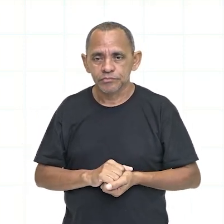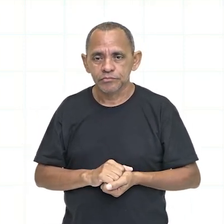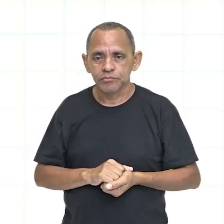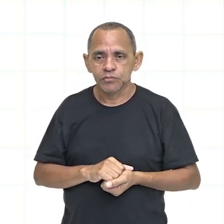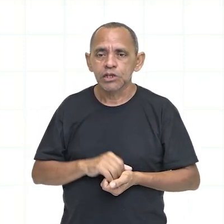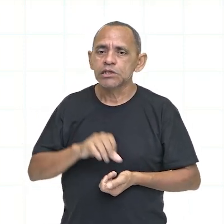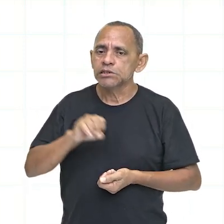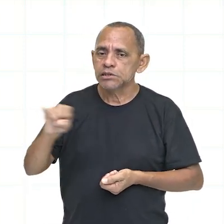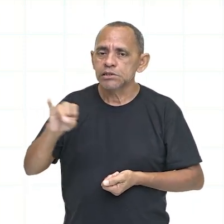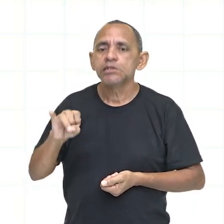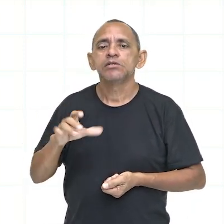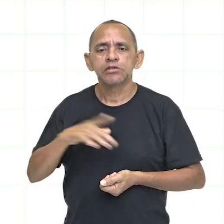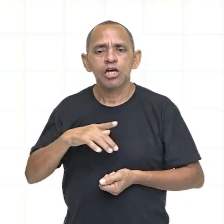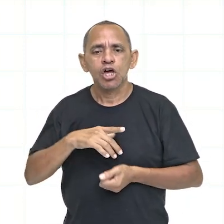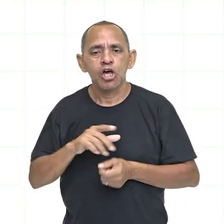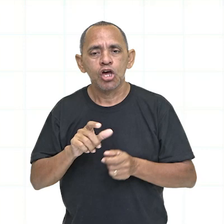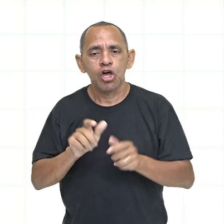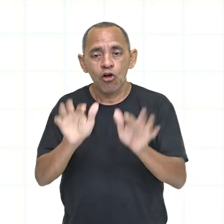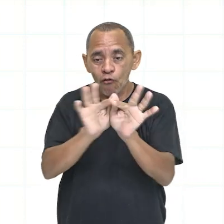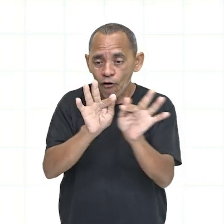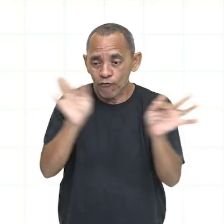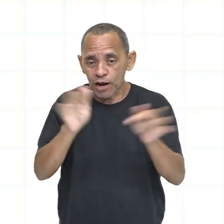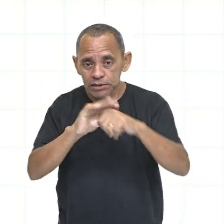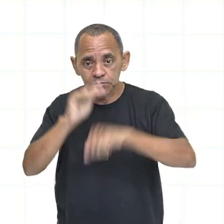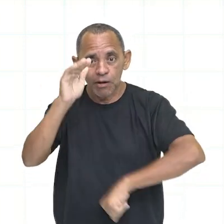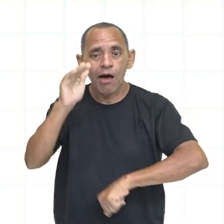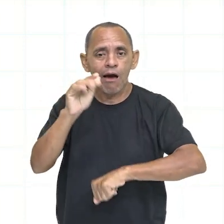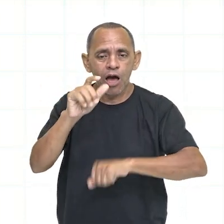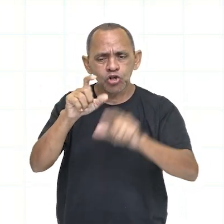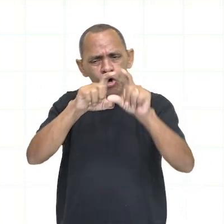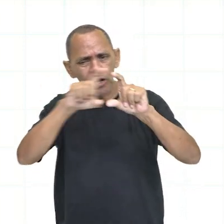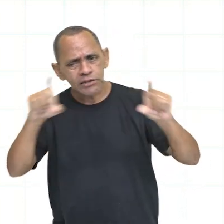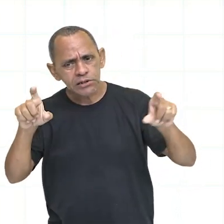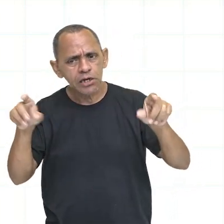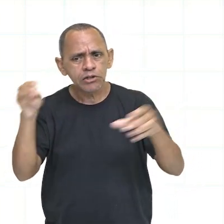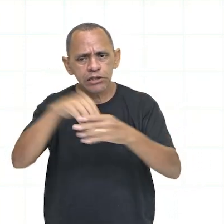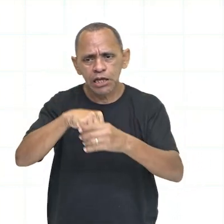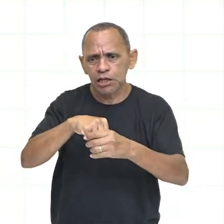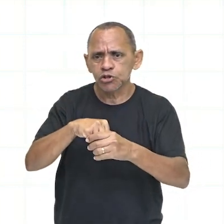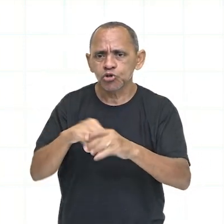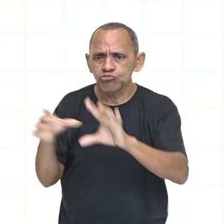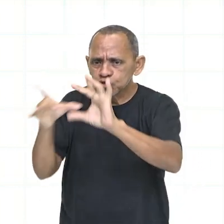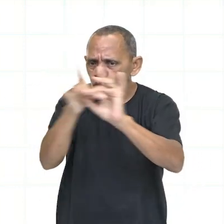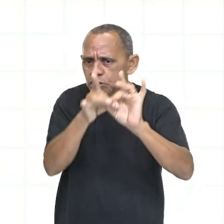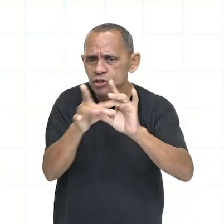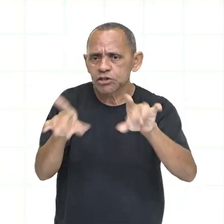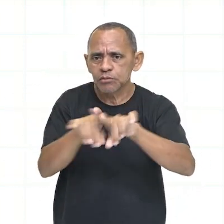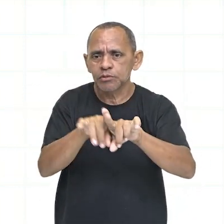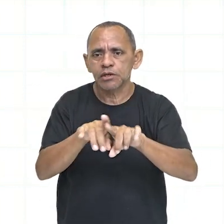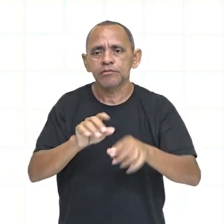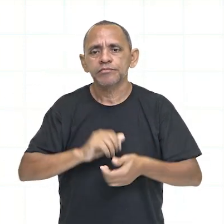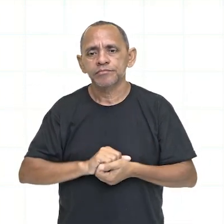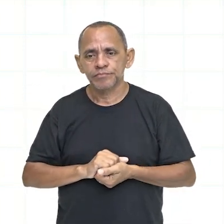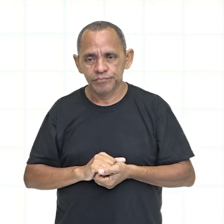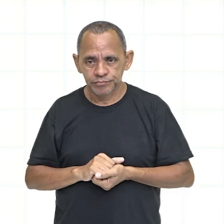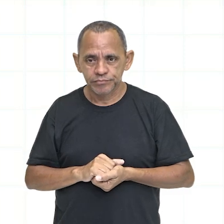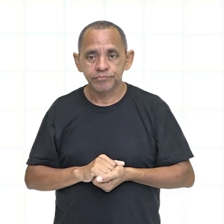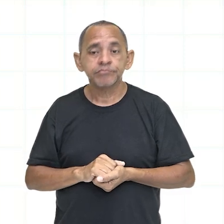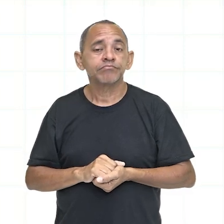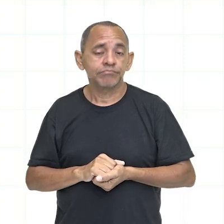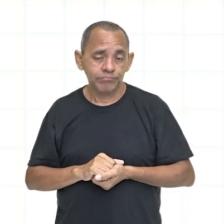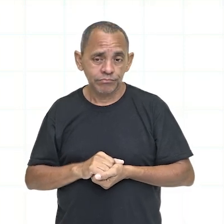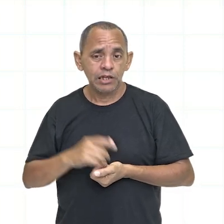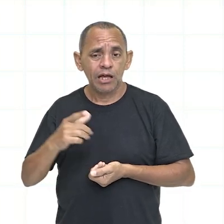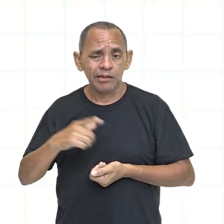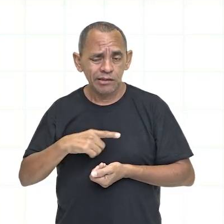tenho mais de uma frase, né, de uma oração, aliás, dentro de um mesmo contexto. Isso é um período. Há períodos simples, onde